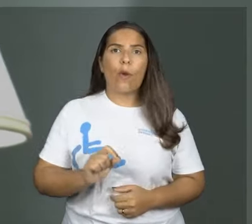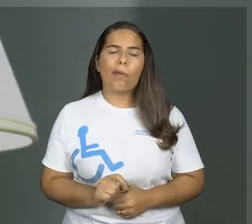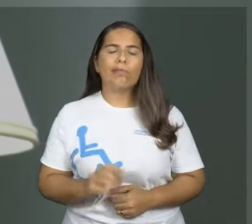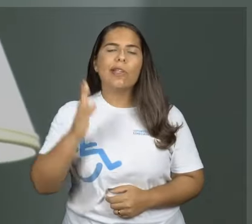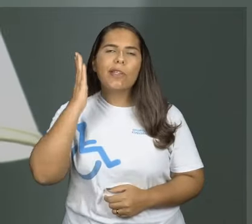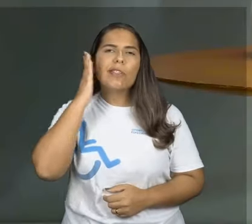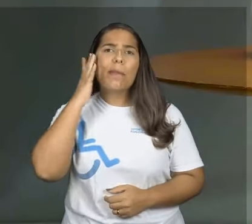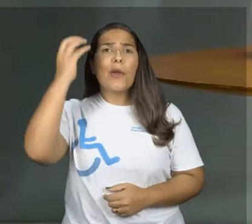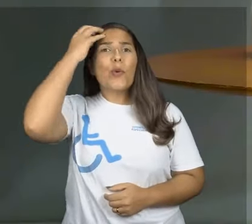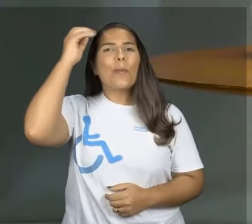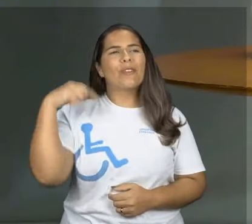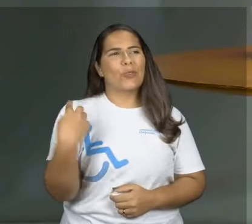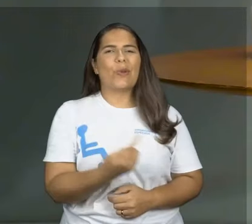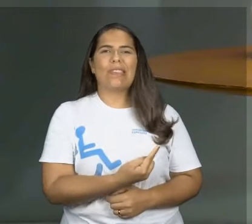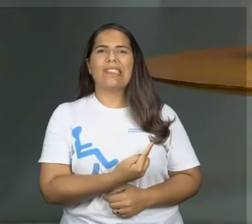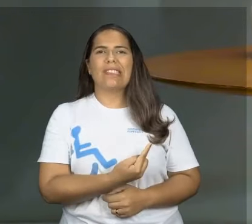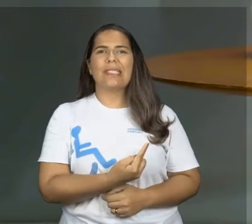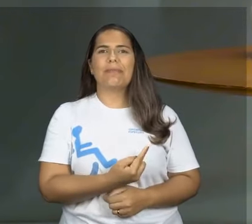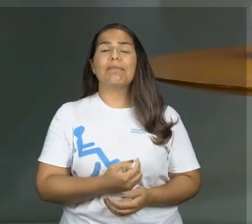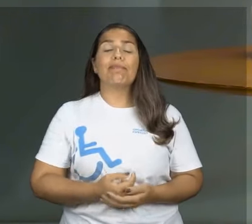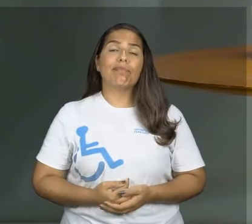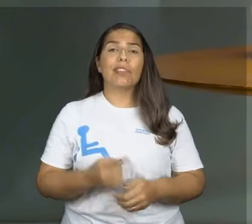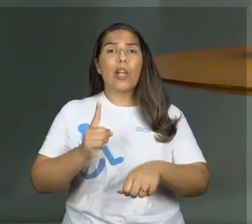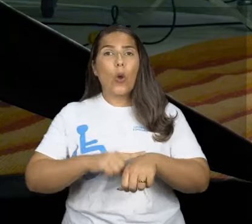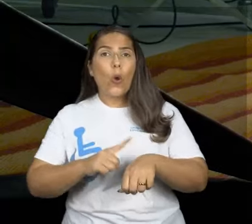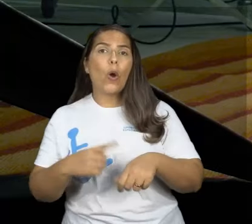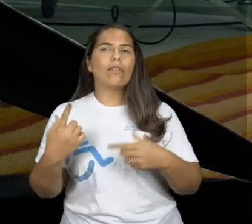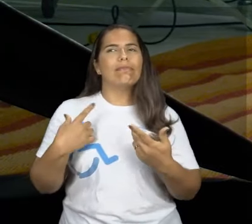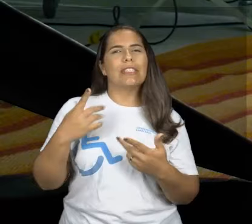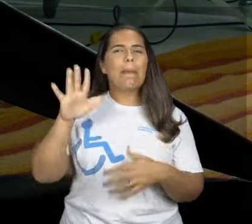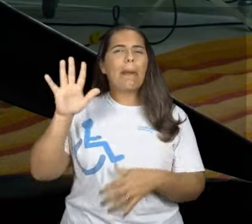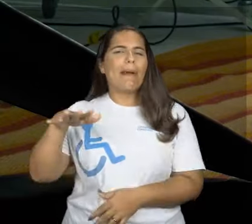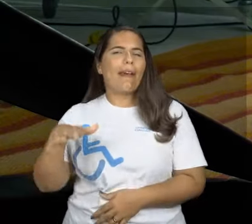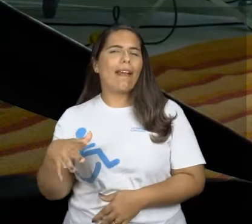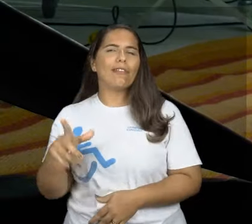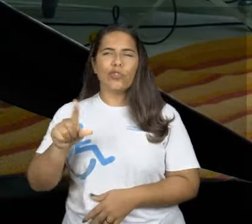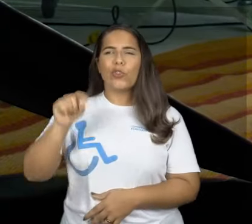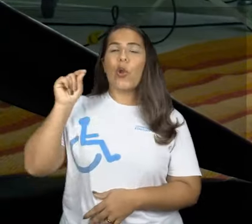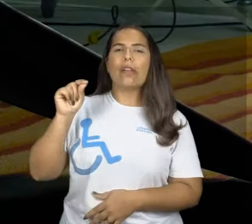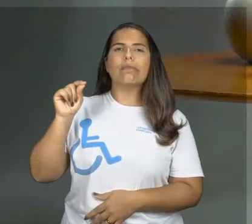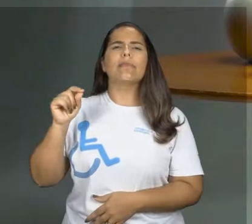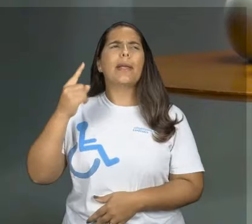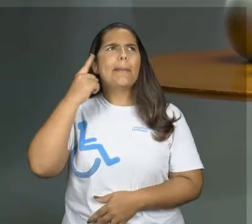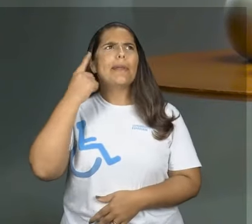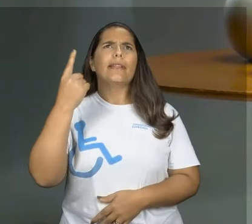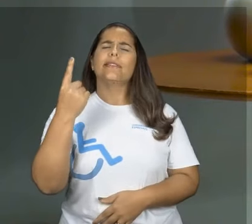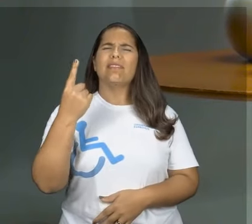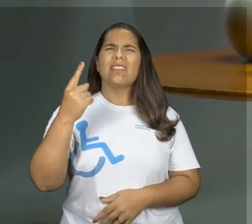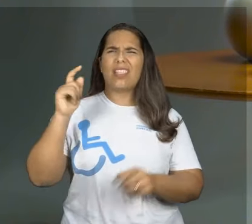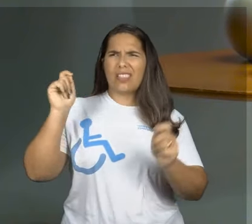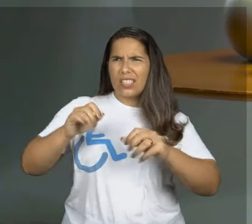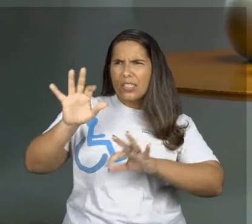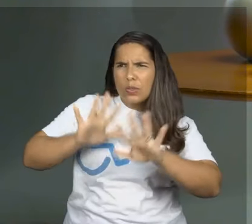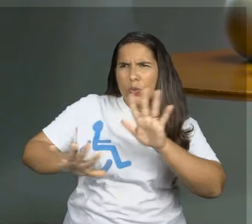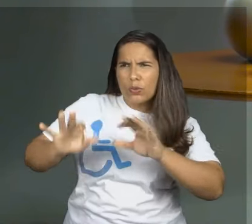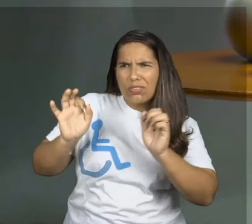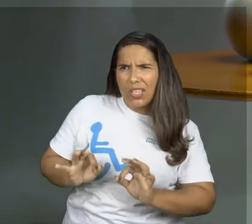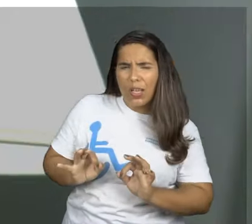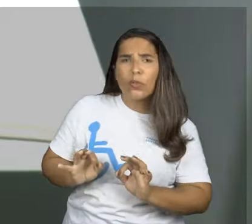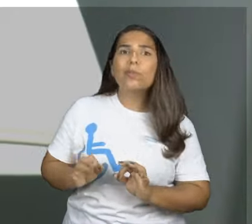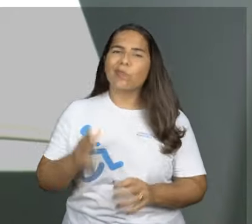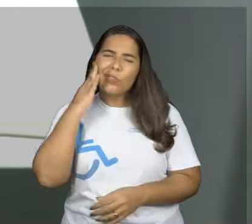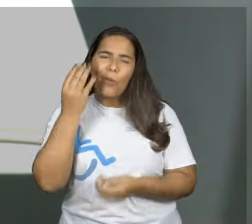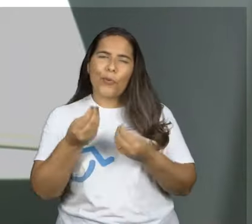E o pior de tudo é saber que a culpa é nossa. Na hora você opta pelo mais barato, aí você pensa, é